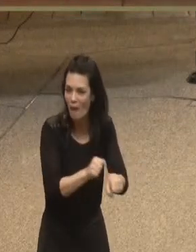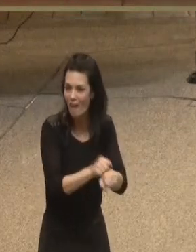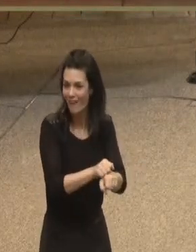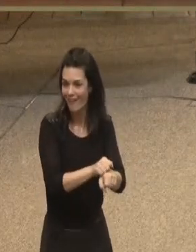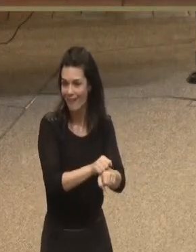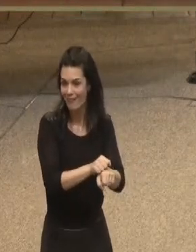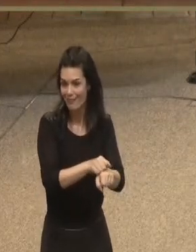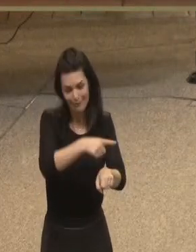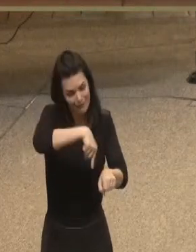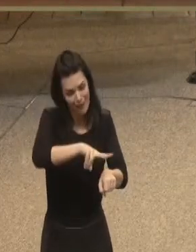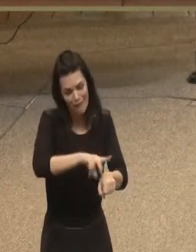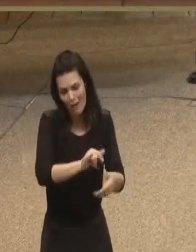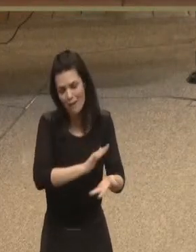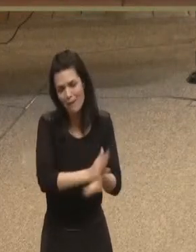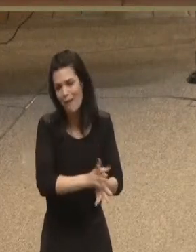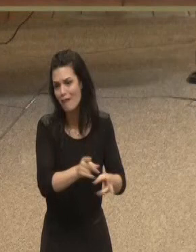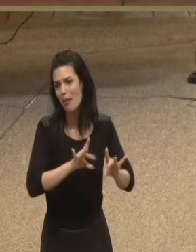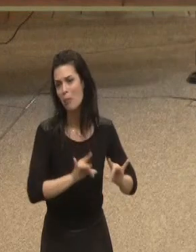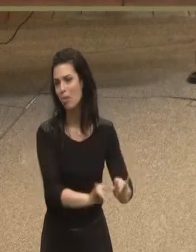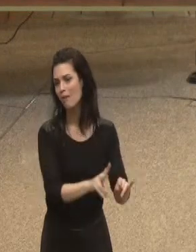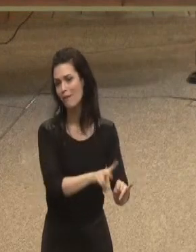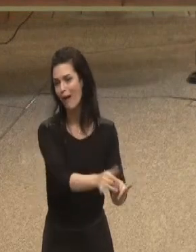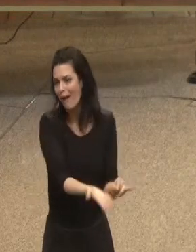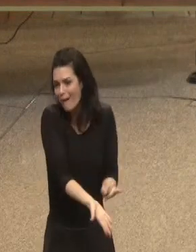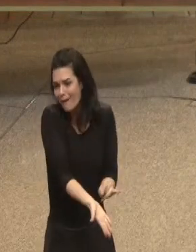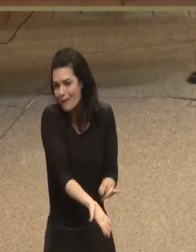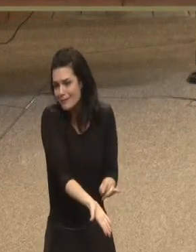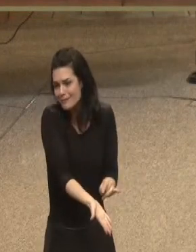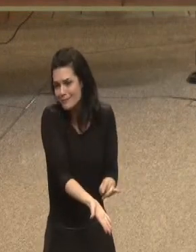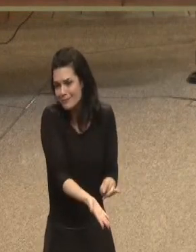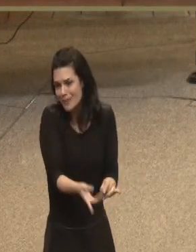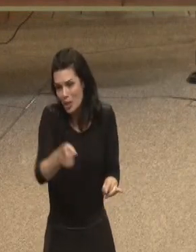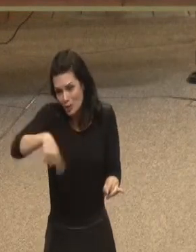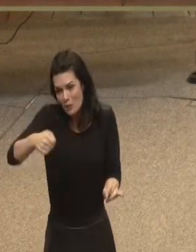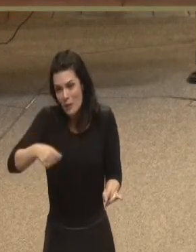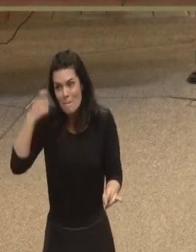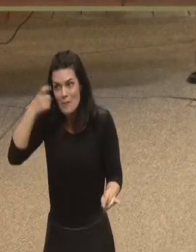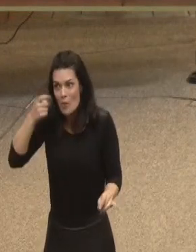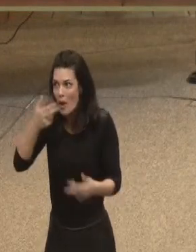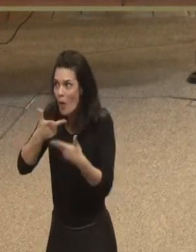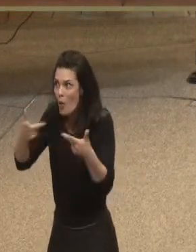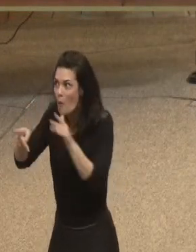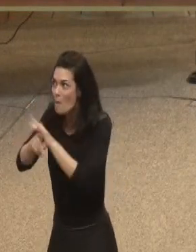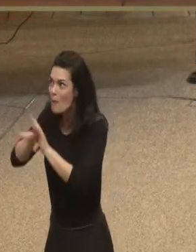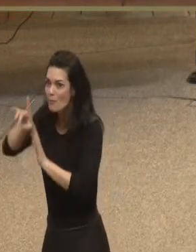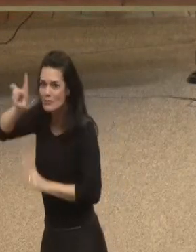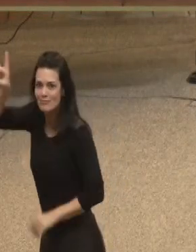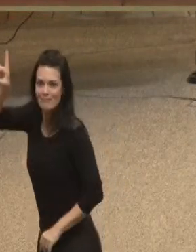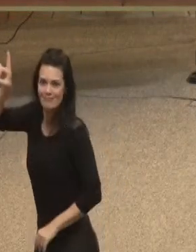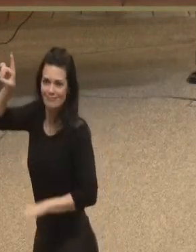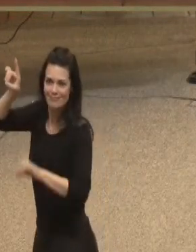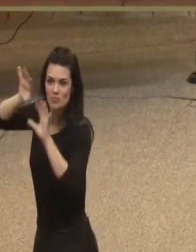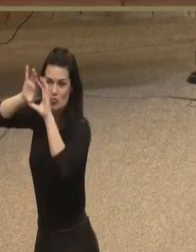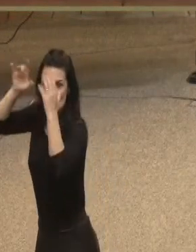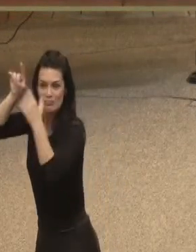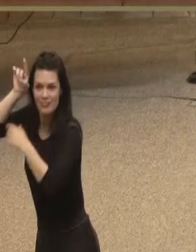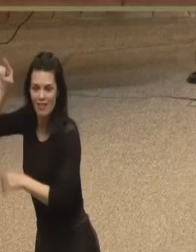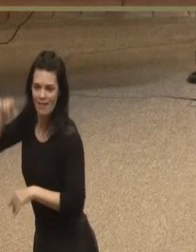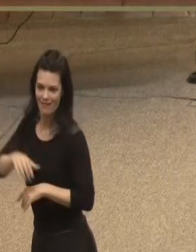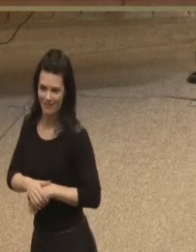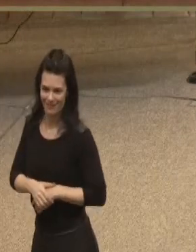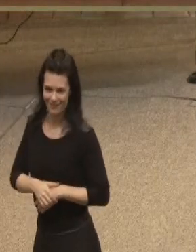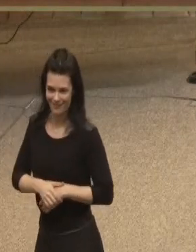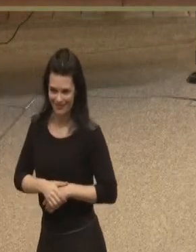passageira. Nós temos em João capítulo 3 isso acontecendo na conversa de Jesus com